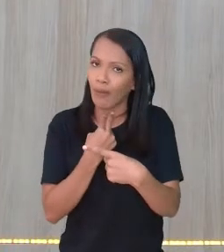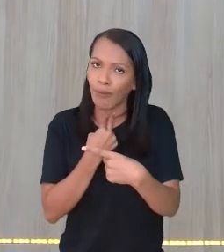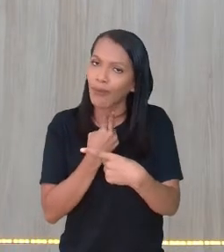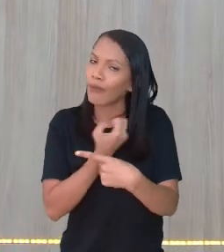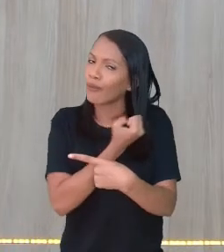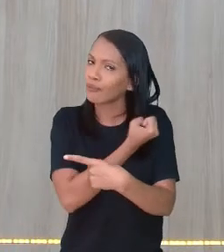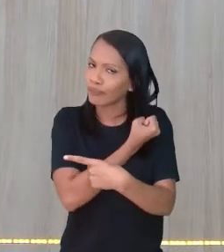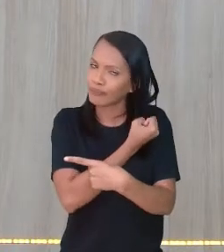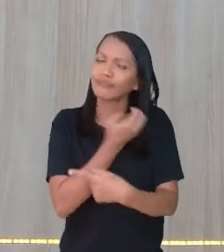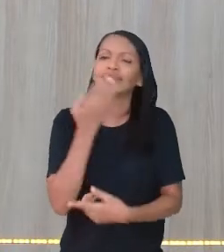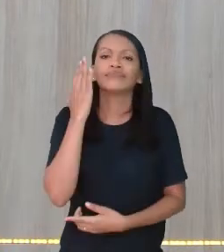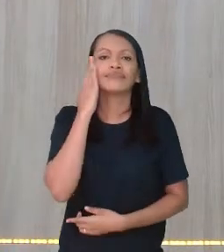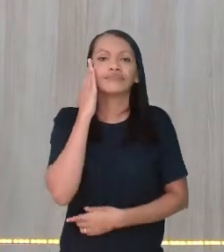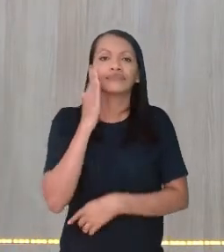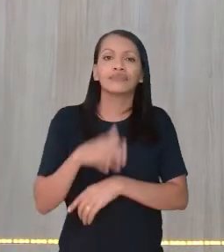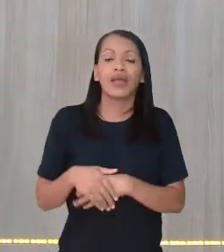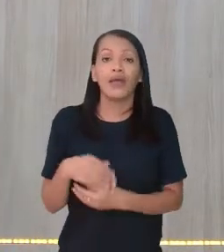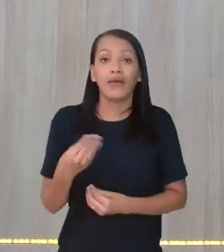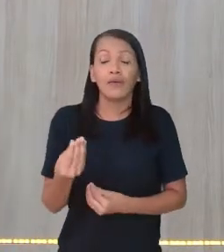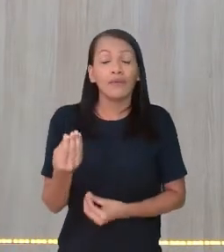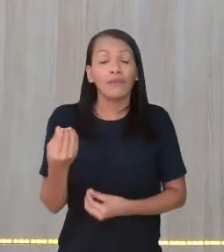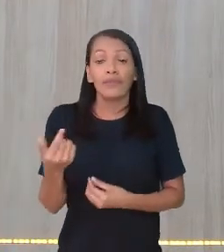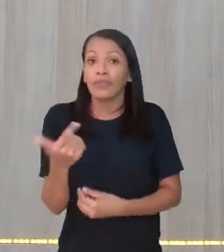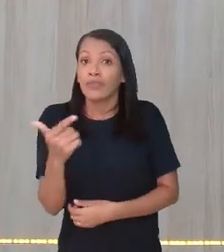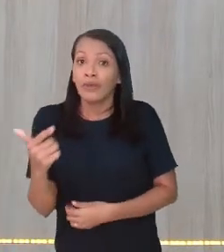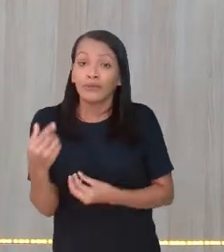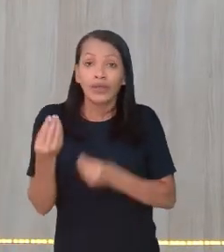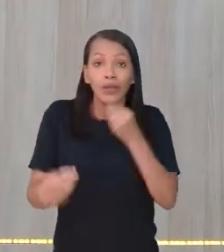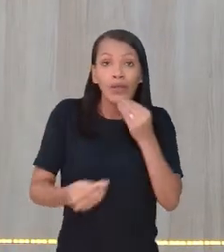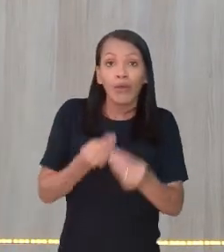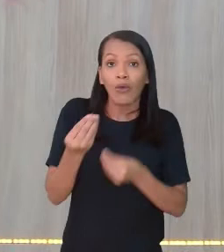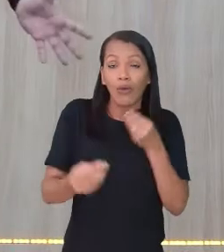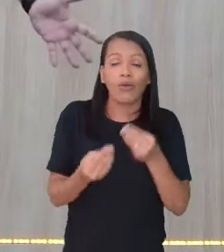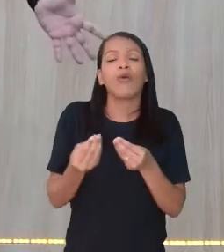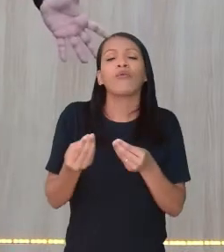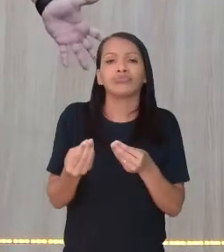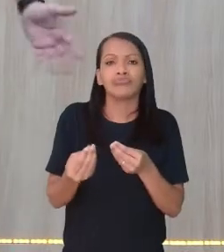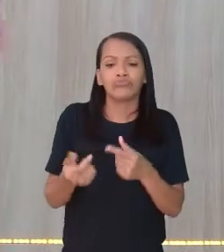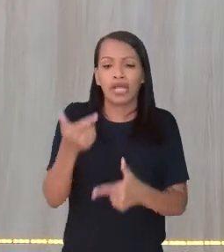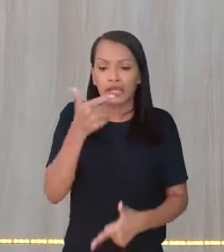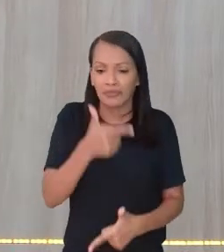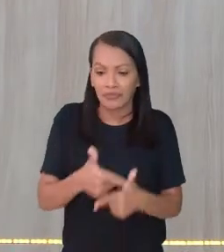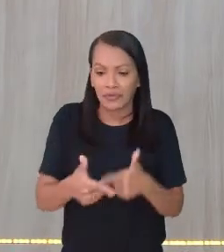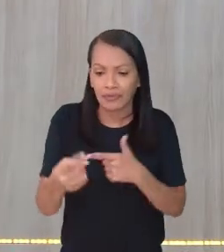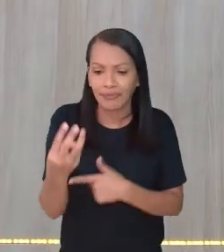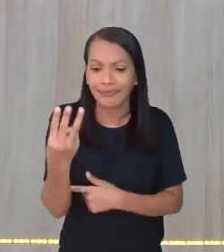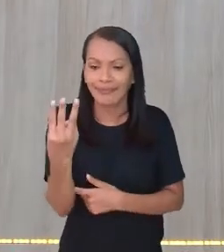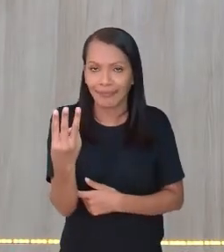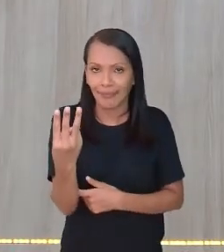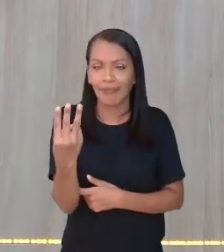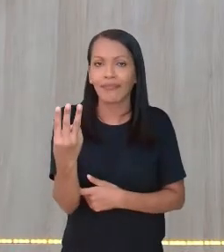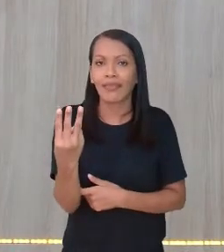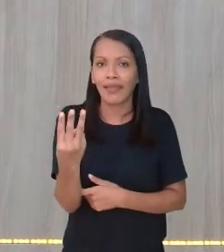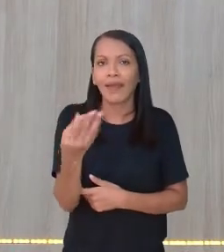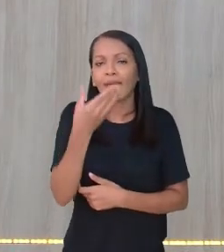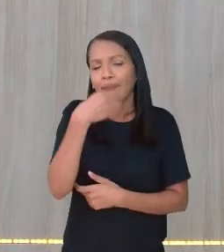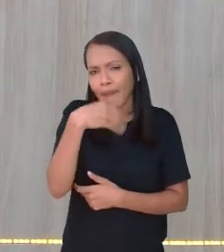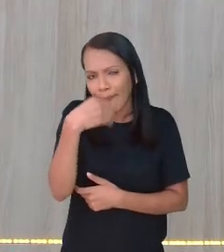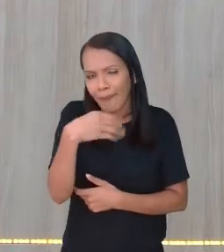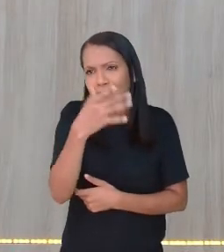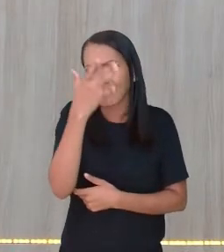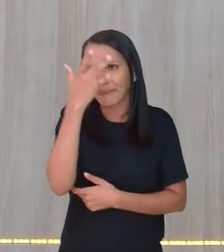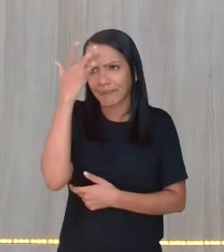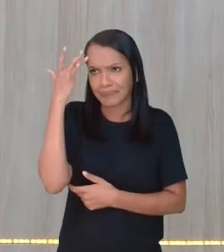que uma divisão. E não tem como a gente dividir aí 3 maçãs para ninguém, certo? Então, o valor que está